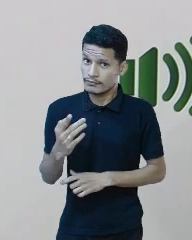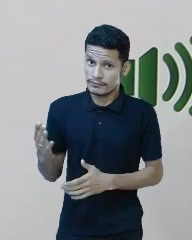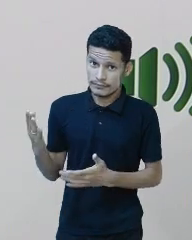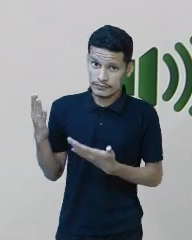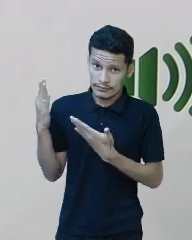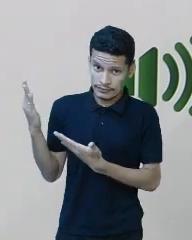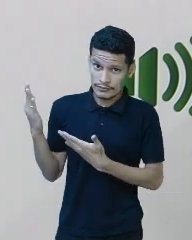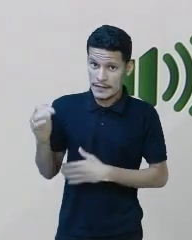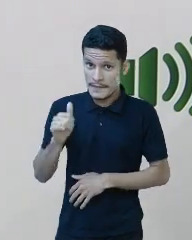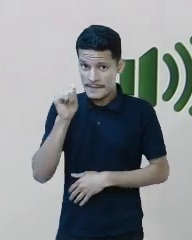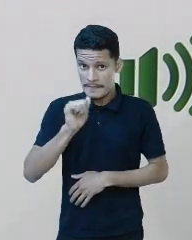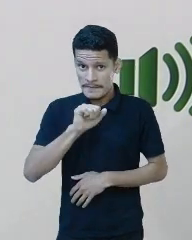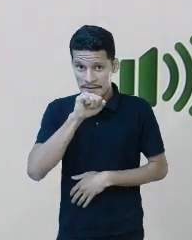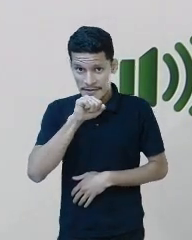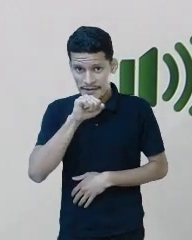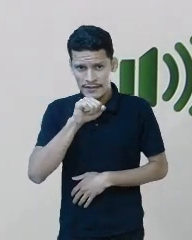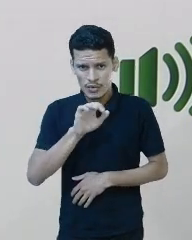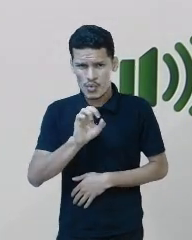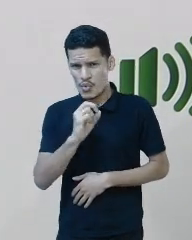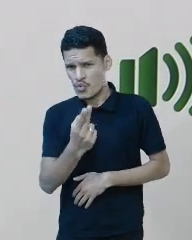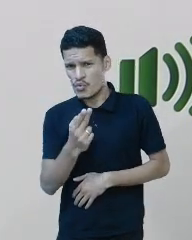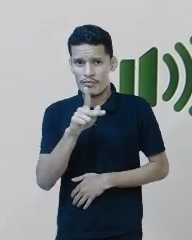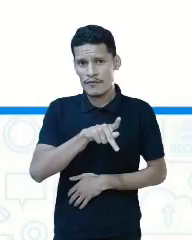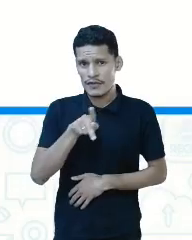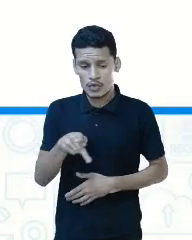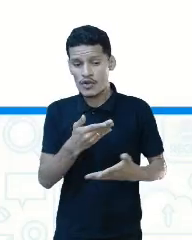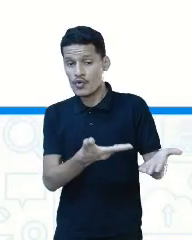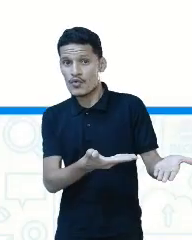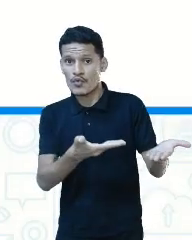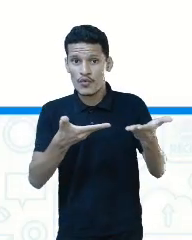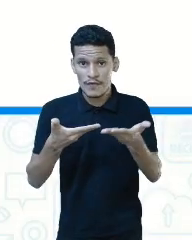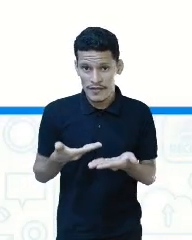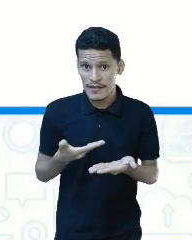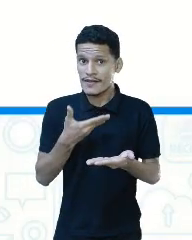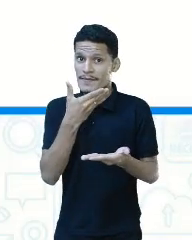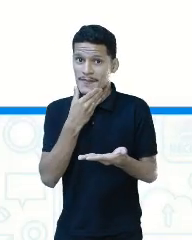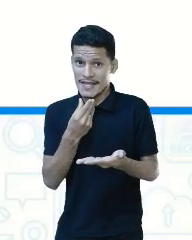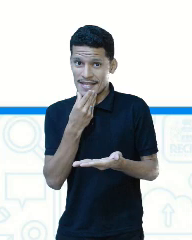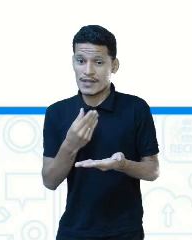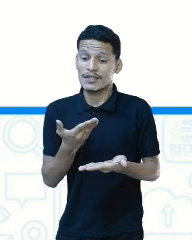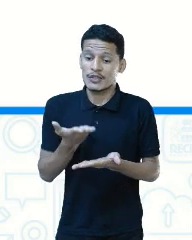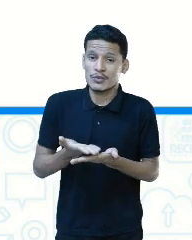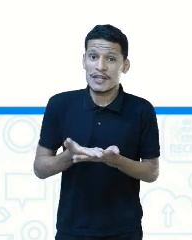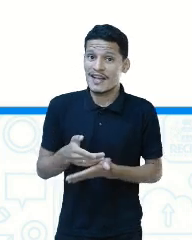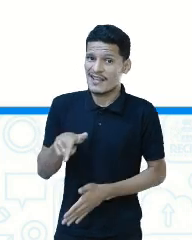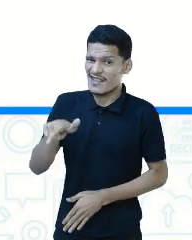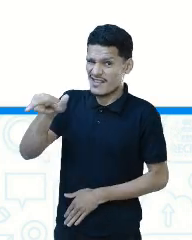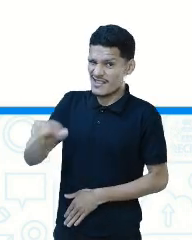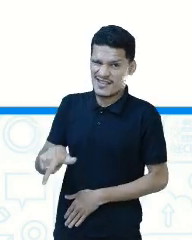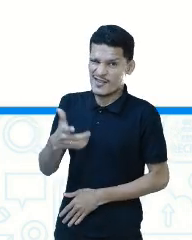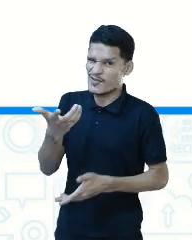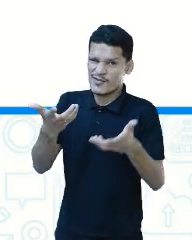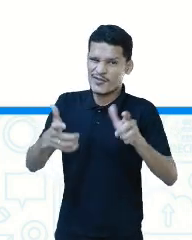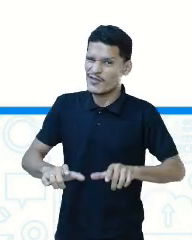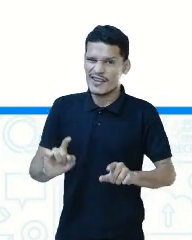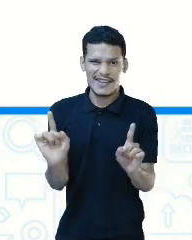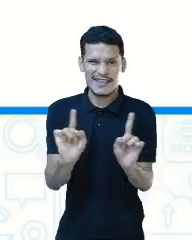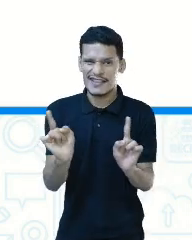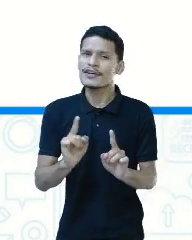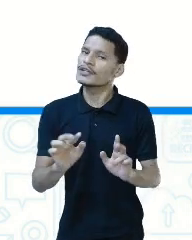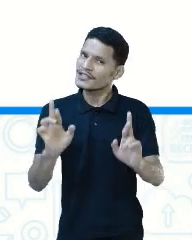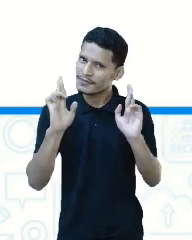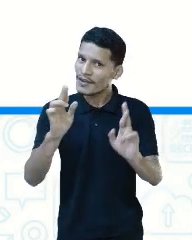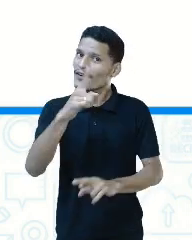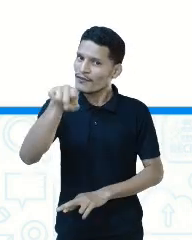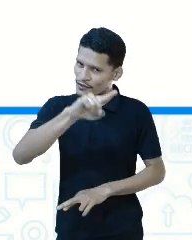a mãe, ou sei lá, acho que é a professora, né? Está convidando o menino para estudar e ele não está muito afim, não. Eu espero que hoje vocês